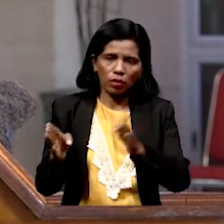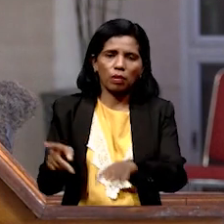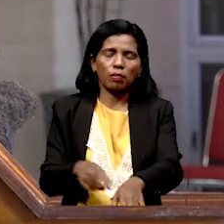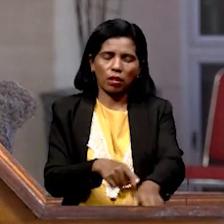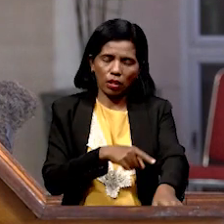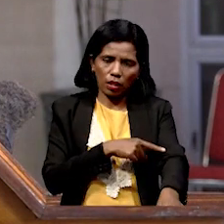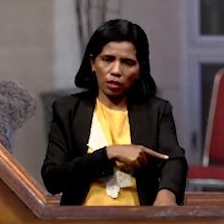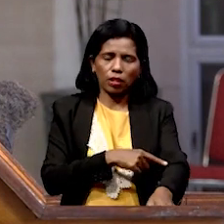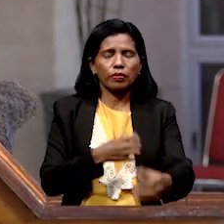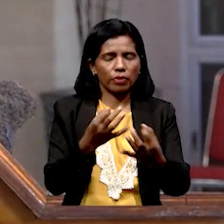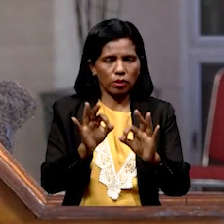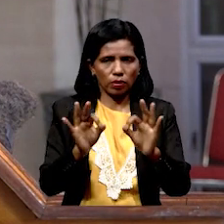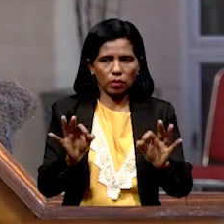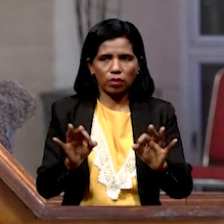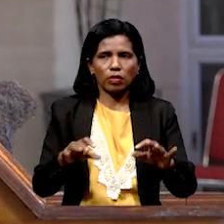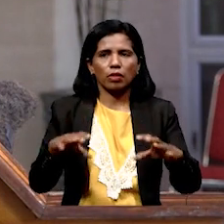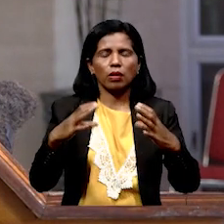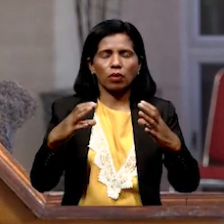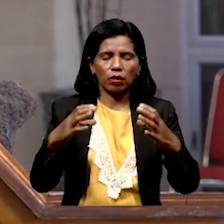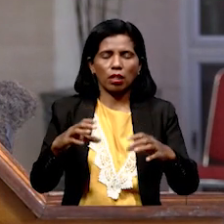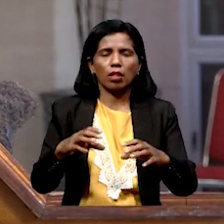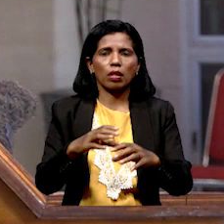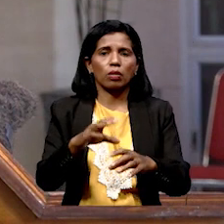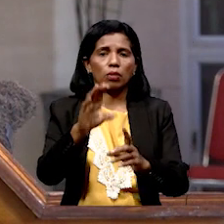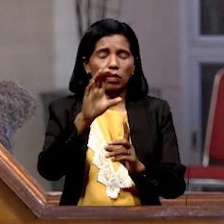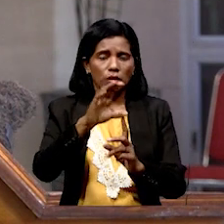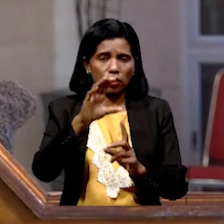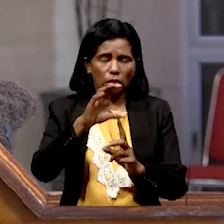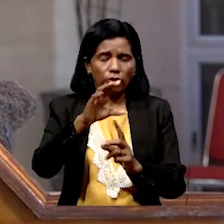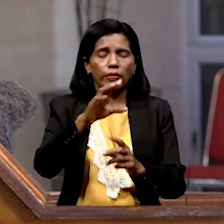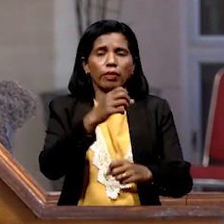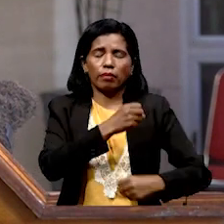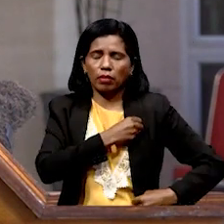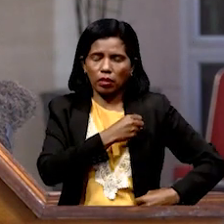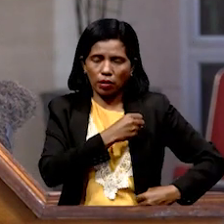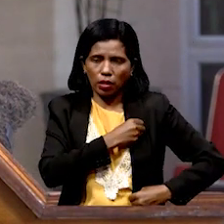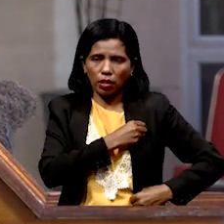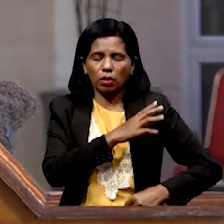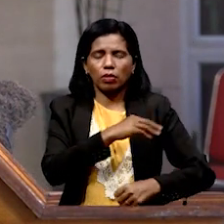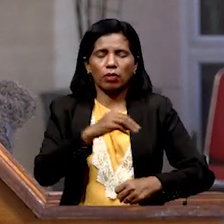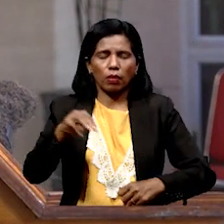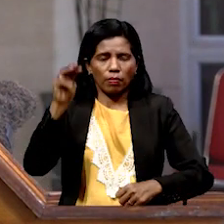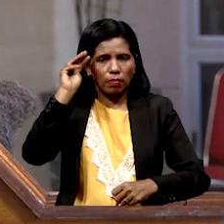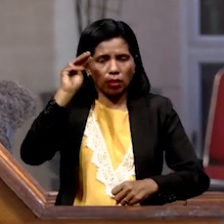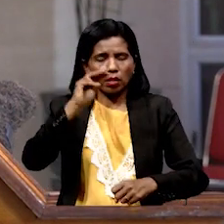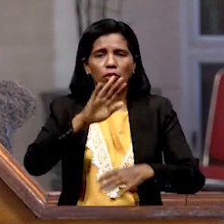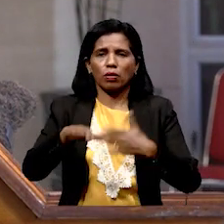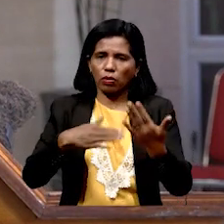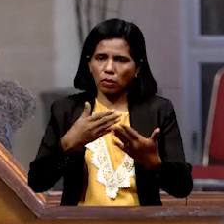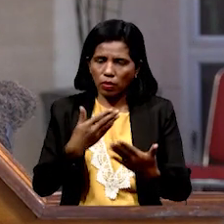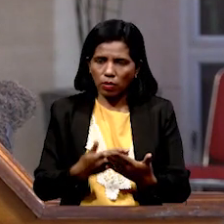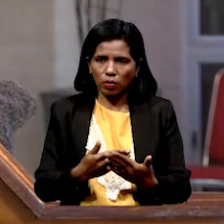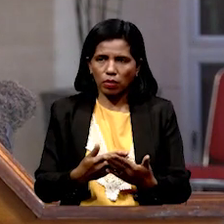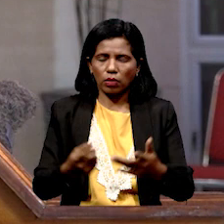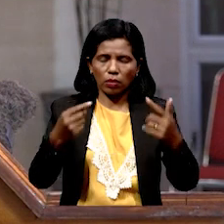né? Lá autônomo, Conselho Superior Militar, Conselho dos Ministros, deliberação Conselho Ministro Ninha,